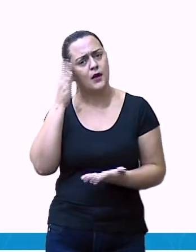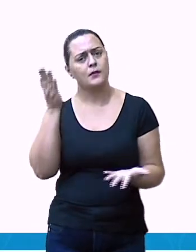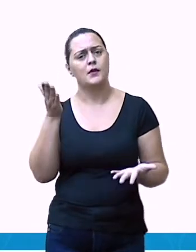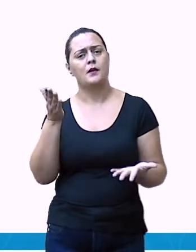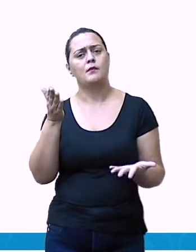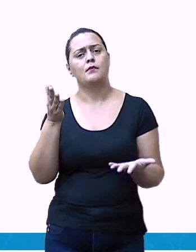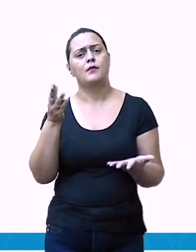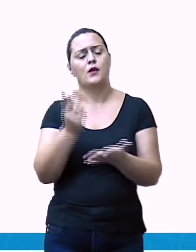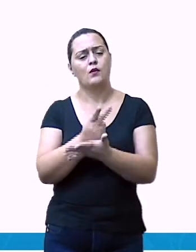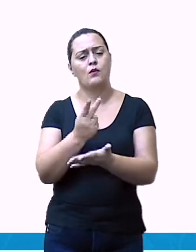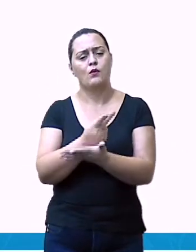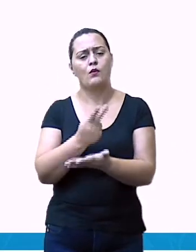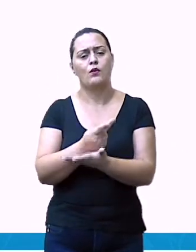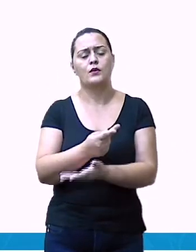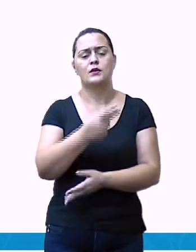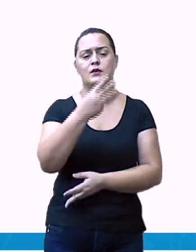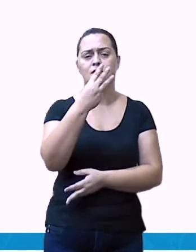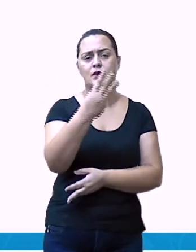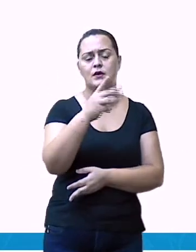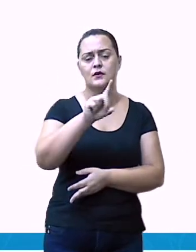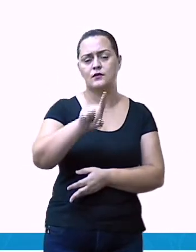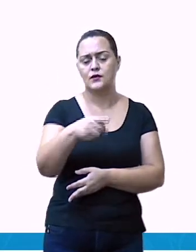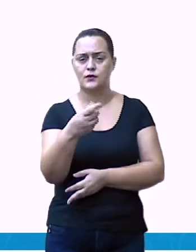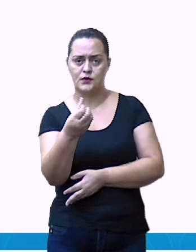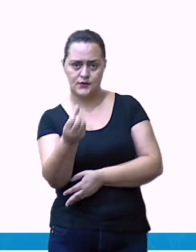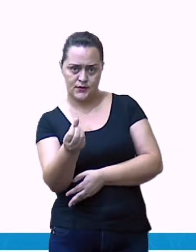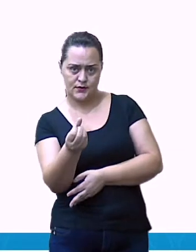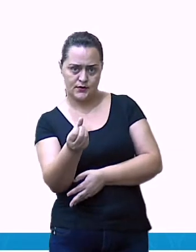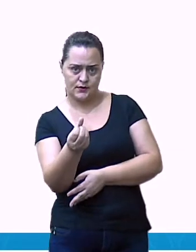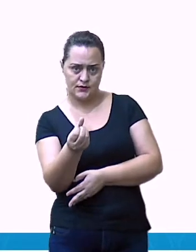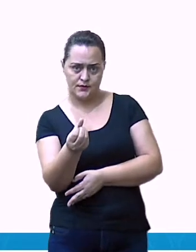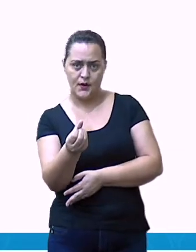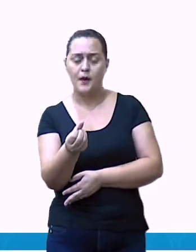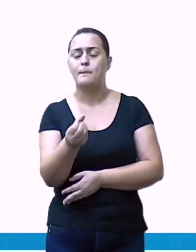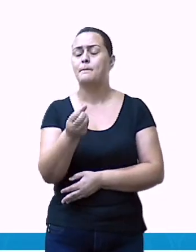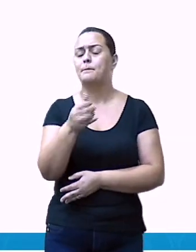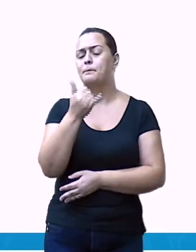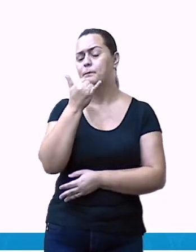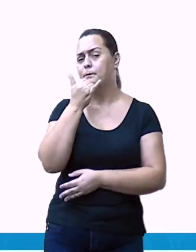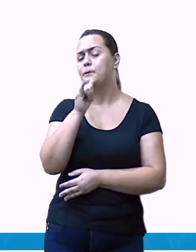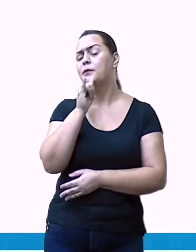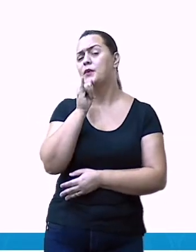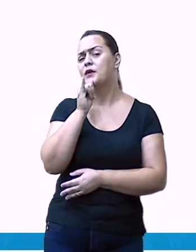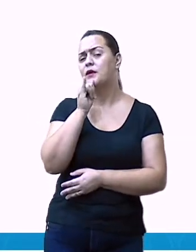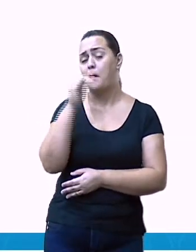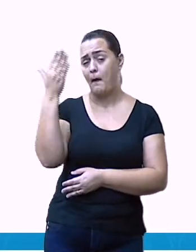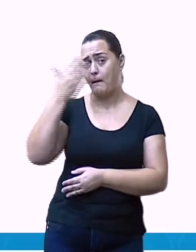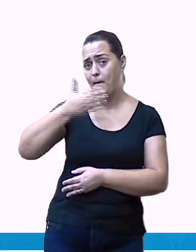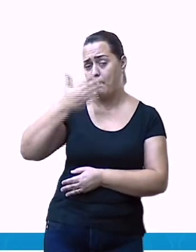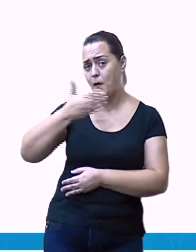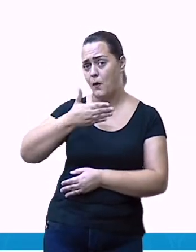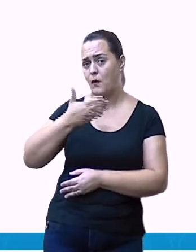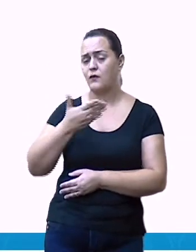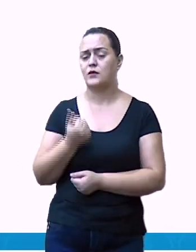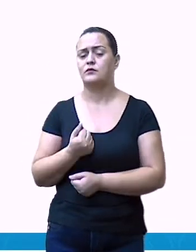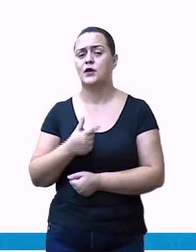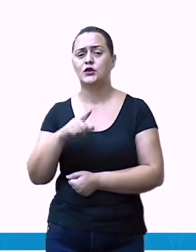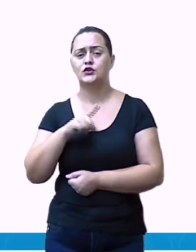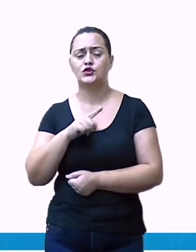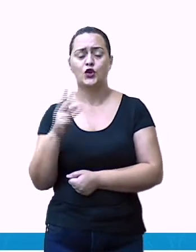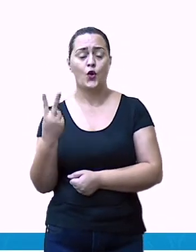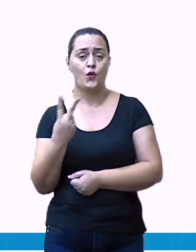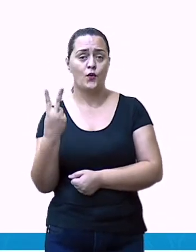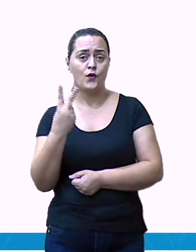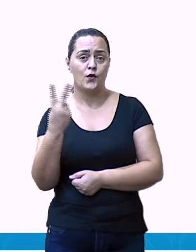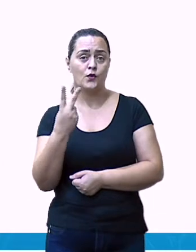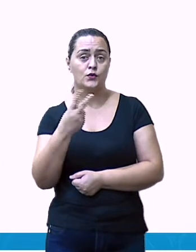3,6. A prova valia 10 pontos. Então, agora nós temos que descontar esse total